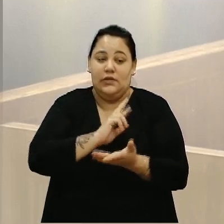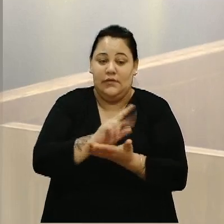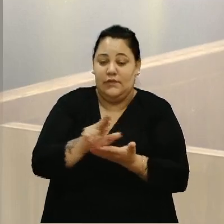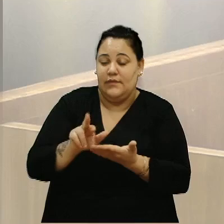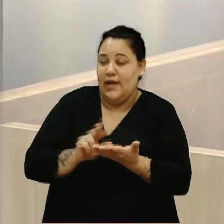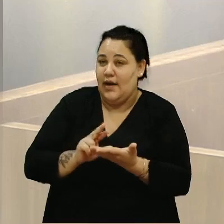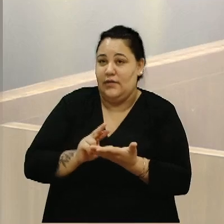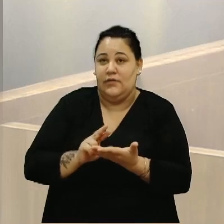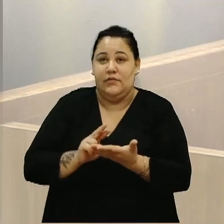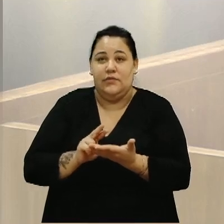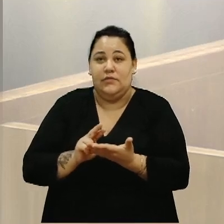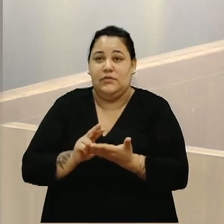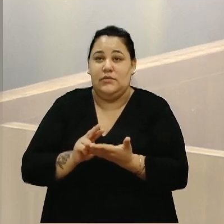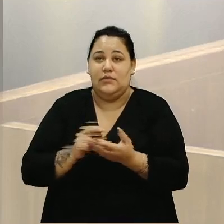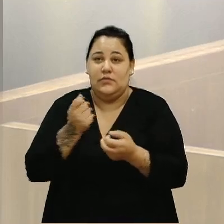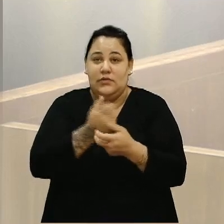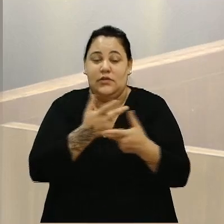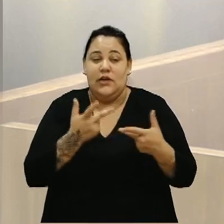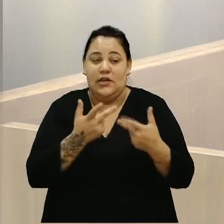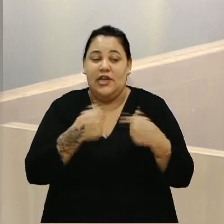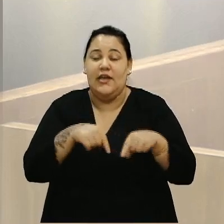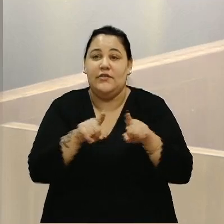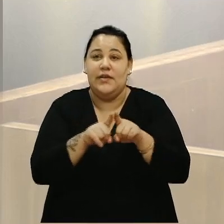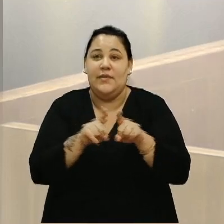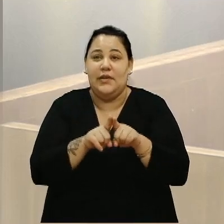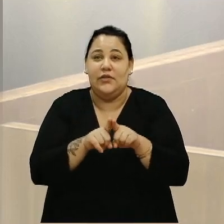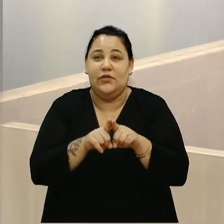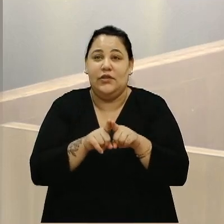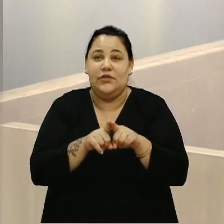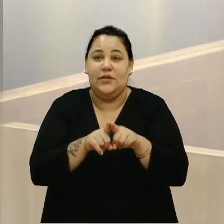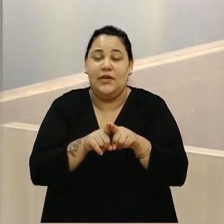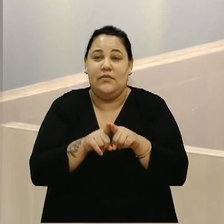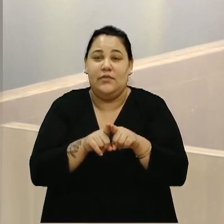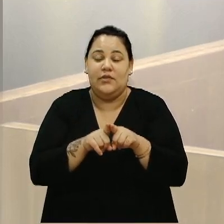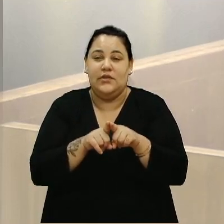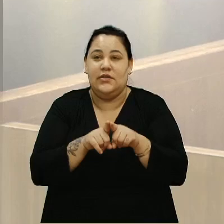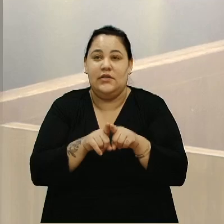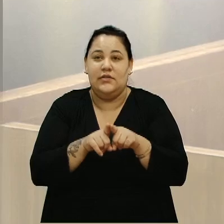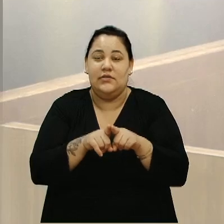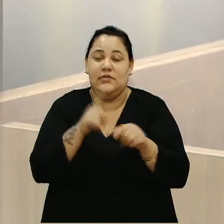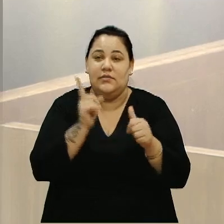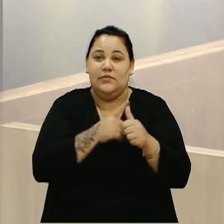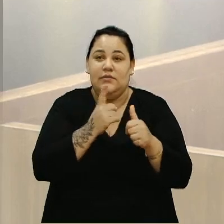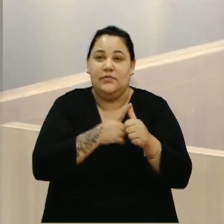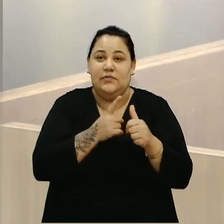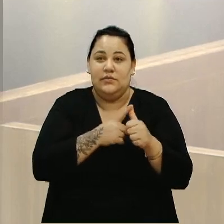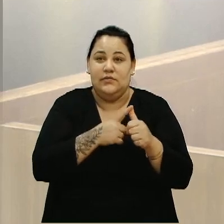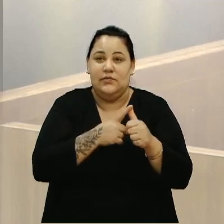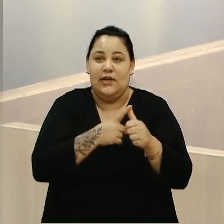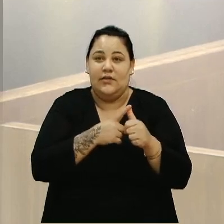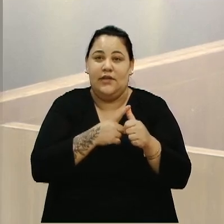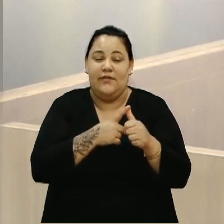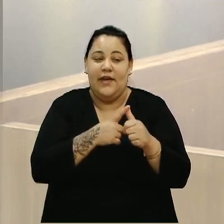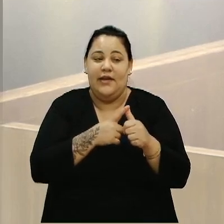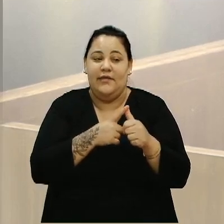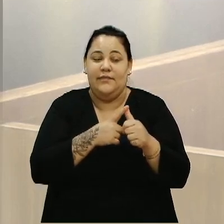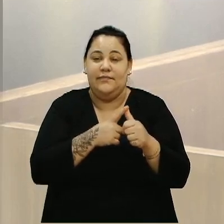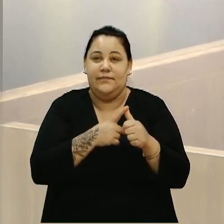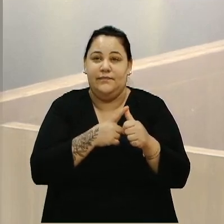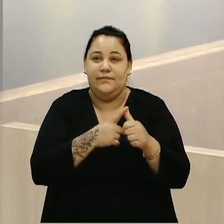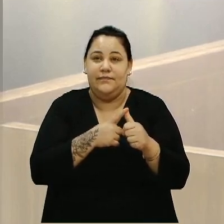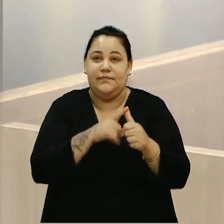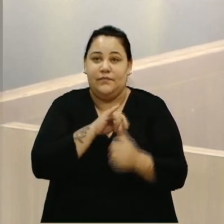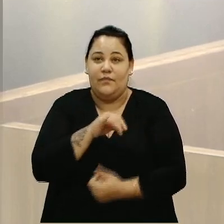vários componentes na sua vitória, né? A primeira delas é essa possibilidade. Eu acho